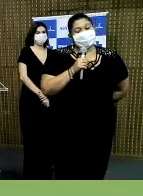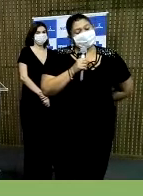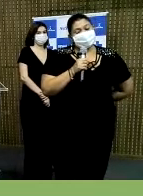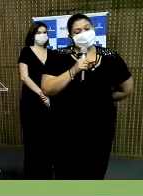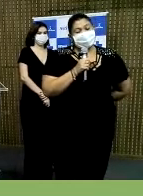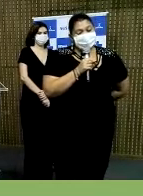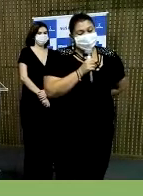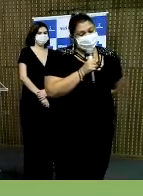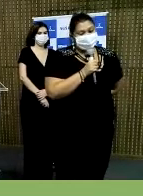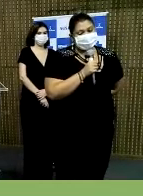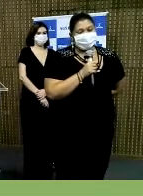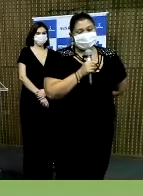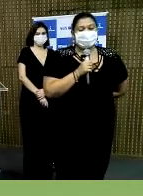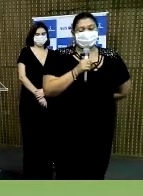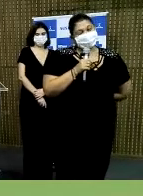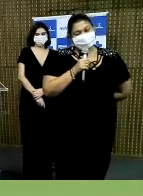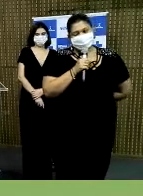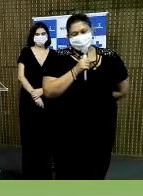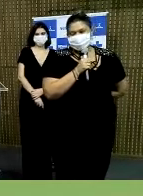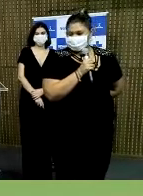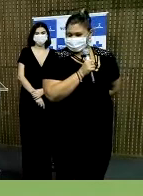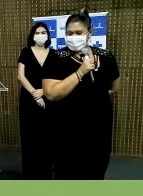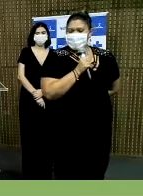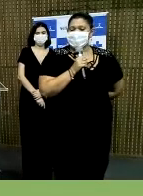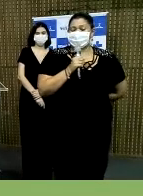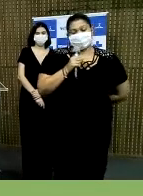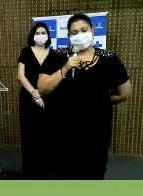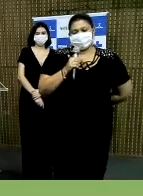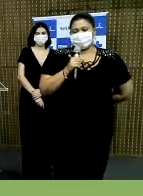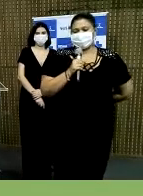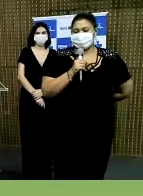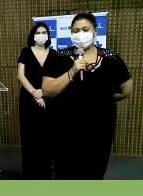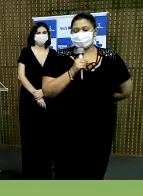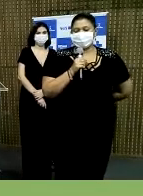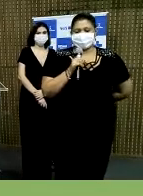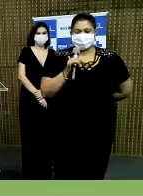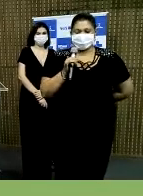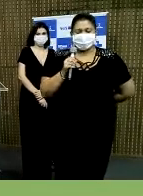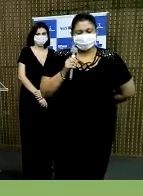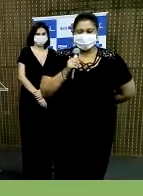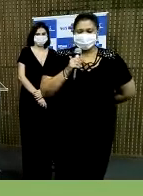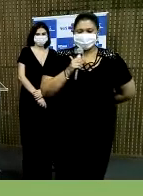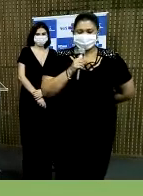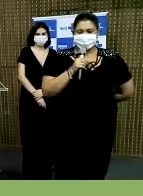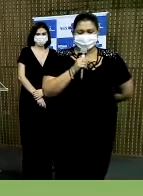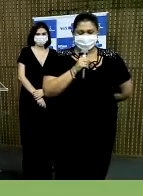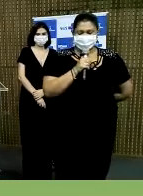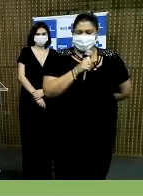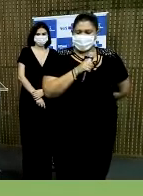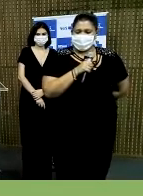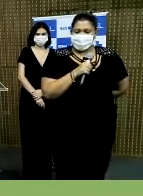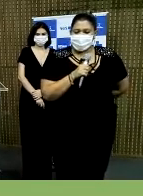Está um pouquinho da nossa equipe, né? Dava para parar todo mundo. E esses últimos dias estava chuvoso, mas a gente pegou um dia de